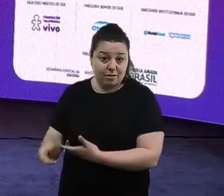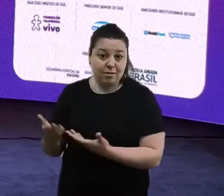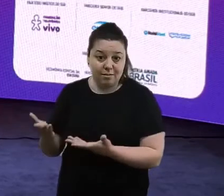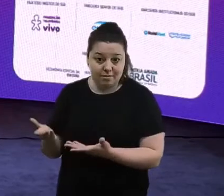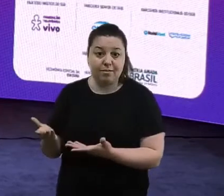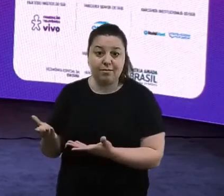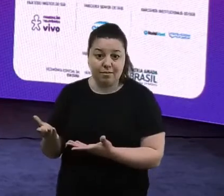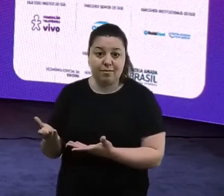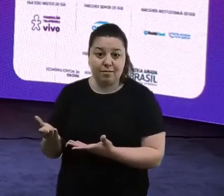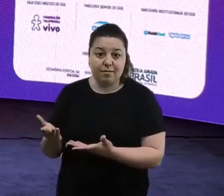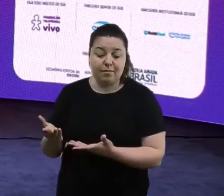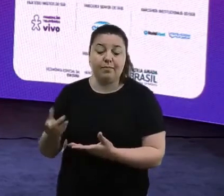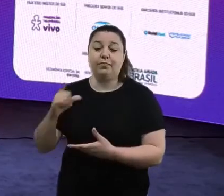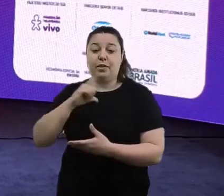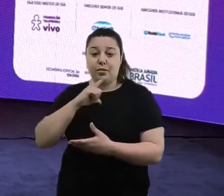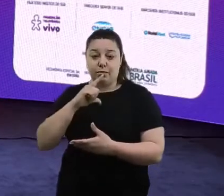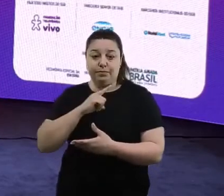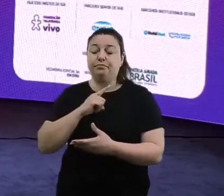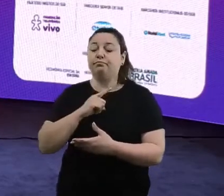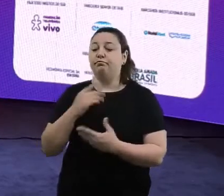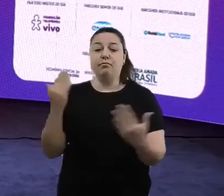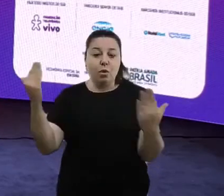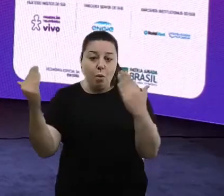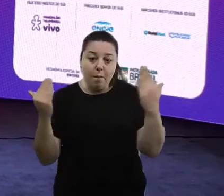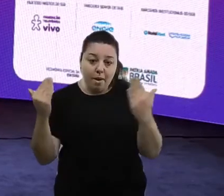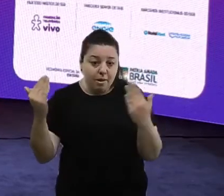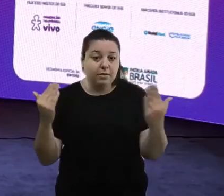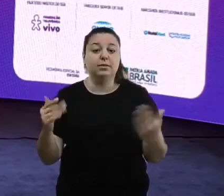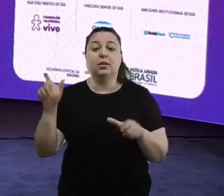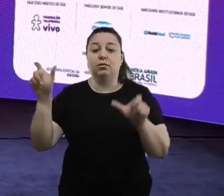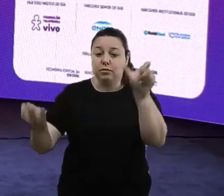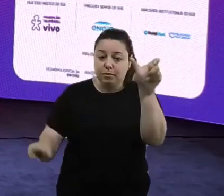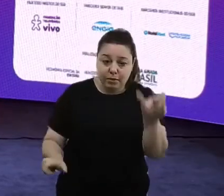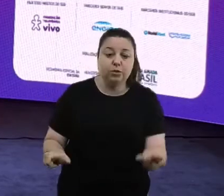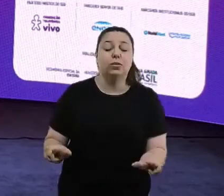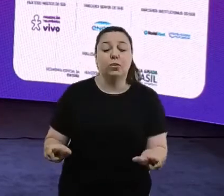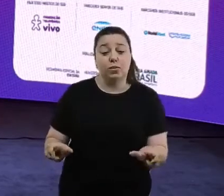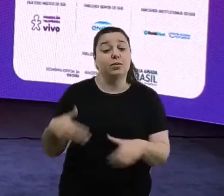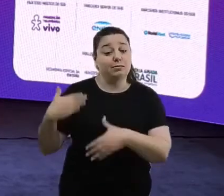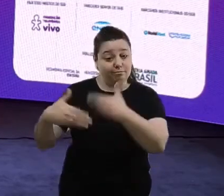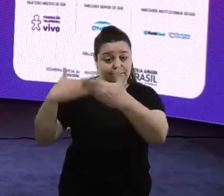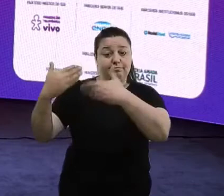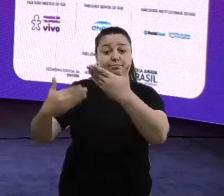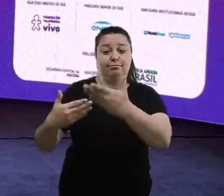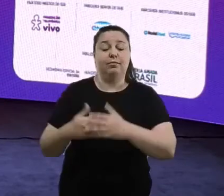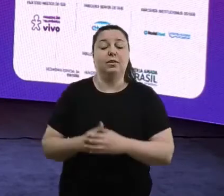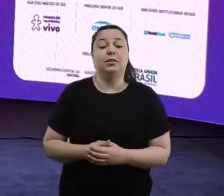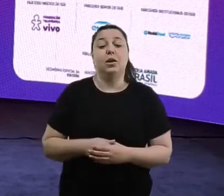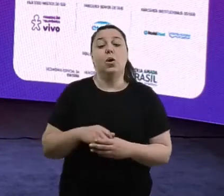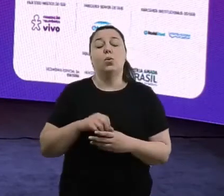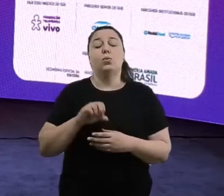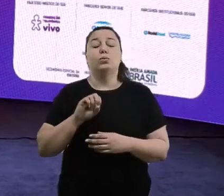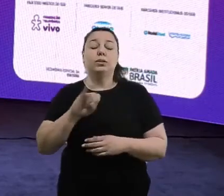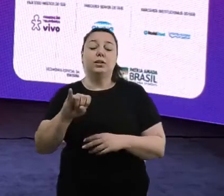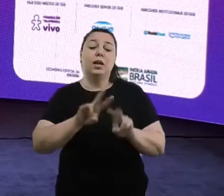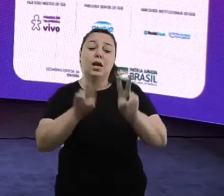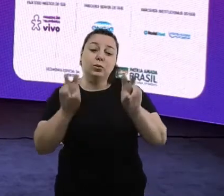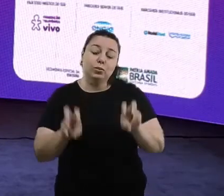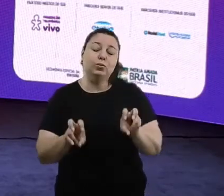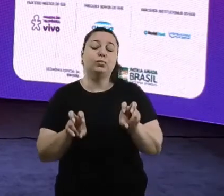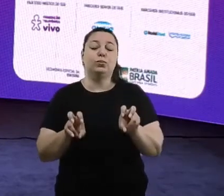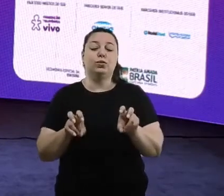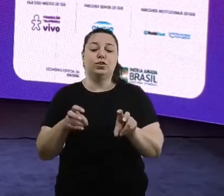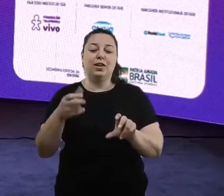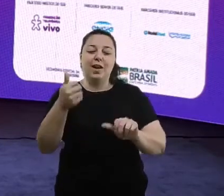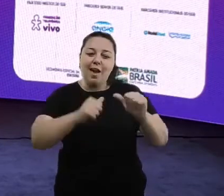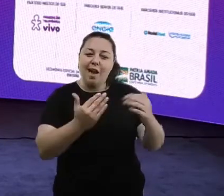ela é comparável entre indivíduos e que a gente consegue fazer essa comparação ao longo do tempo. Então, quando a gente fala de mensuração de impacto, é algo